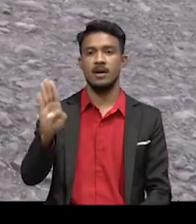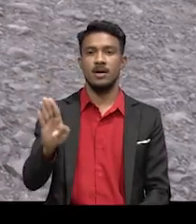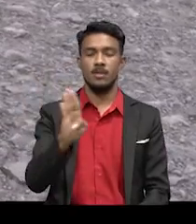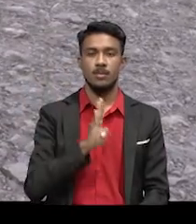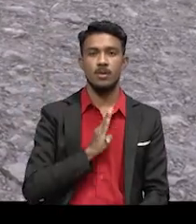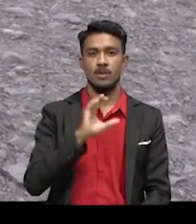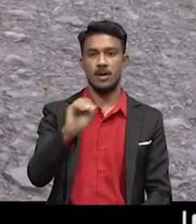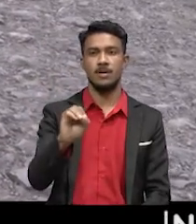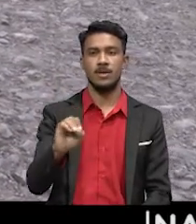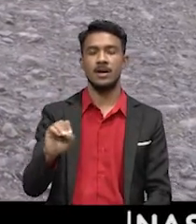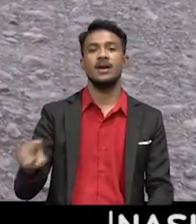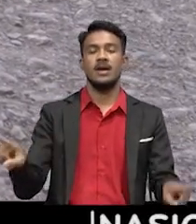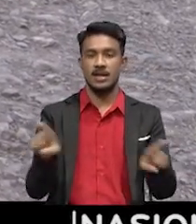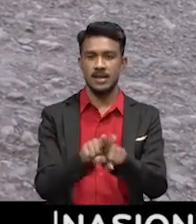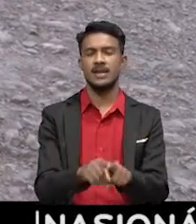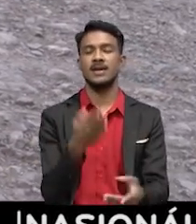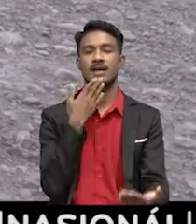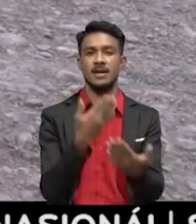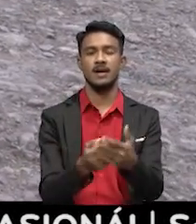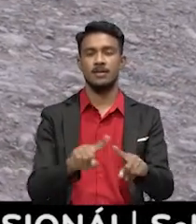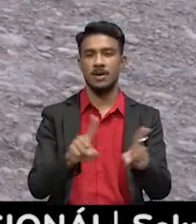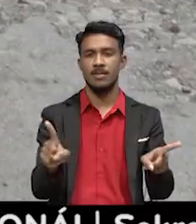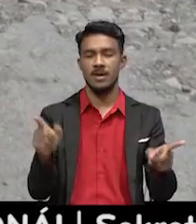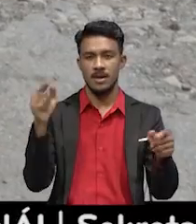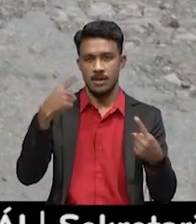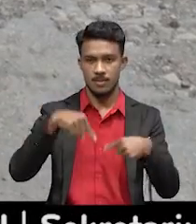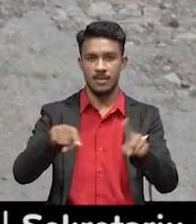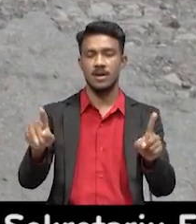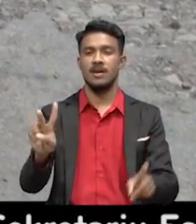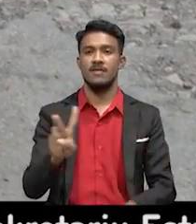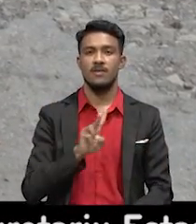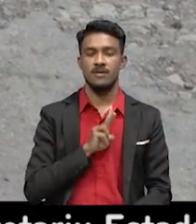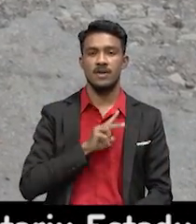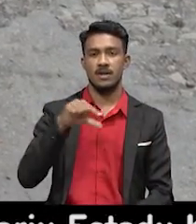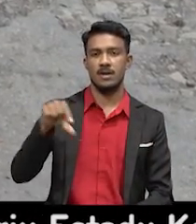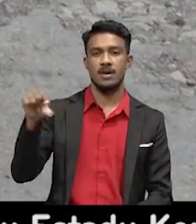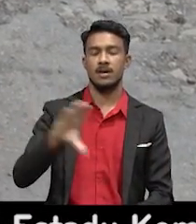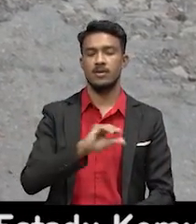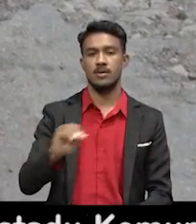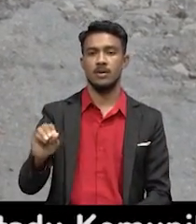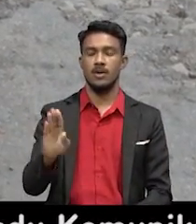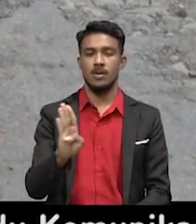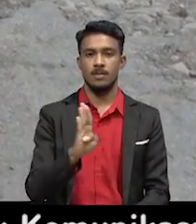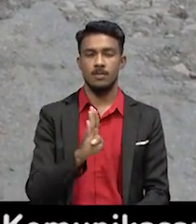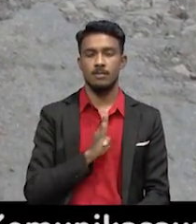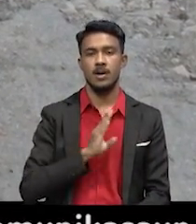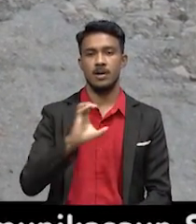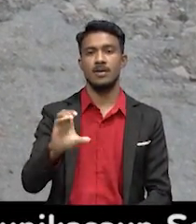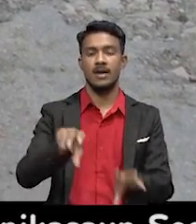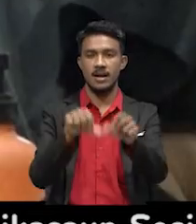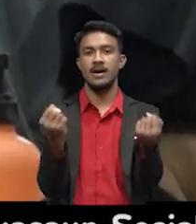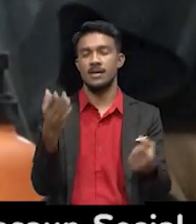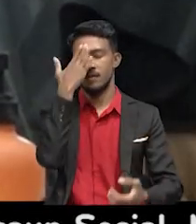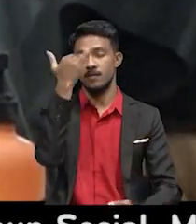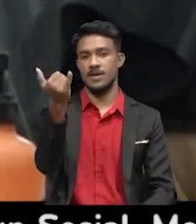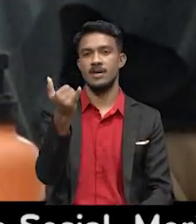hansa avião mas zira ali tipo bani. Tamo saindo e vem lá para viver que labele. Para falar que raza at piorismo. Tamo saindo. Se